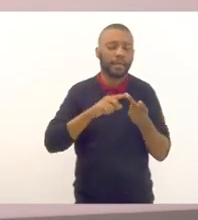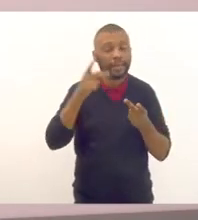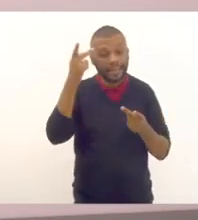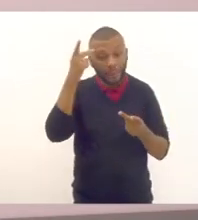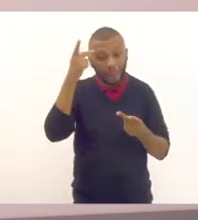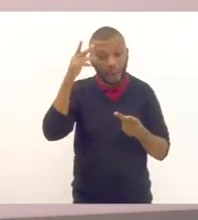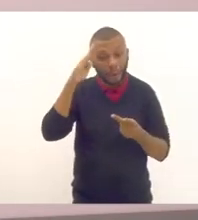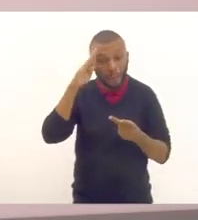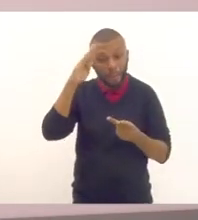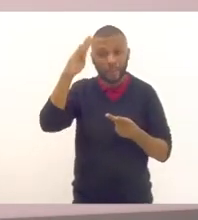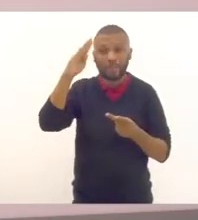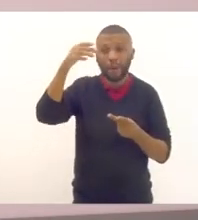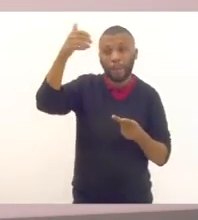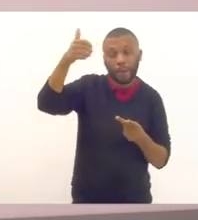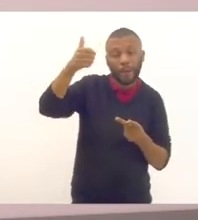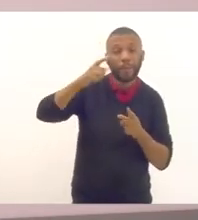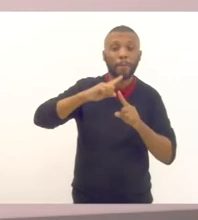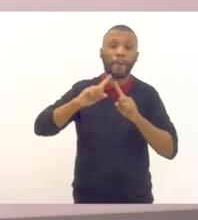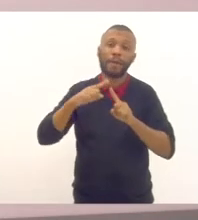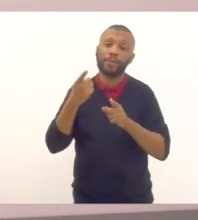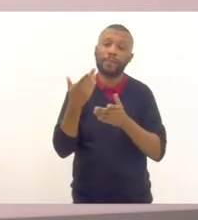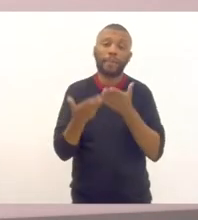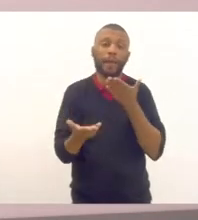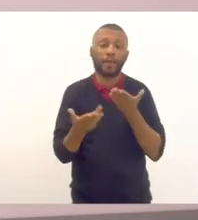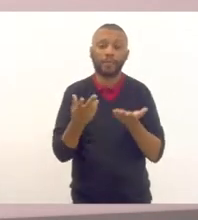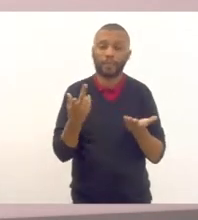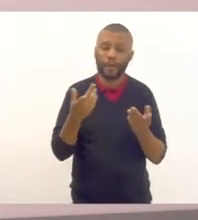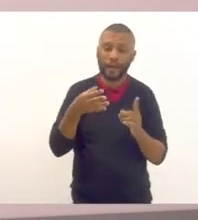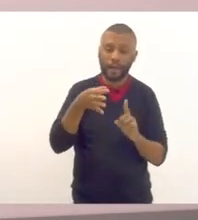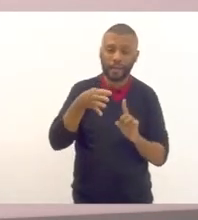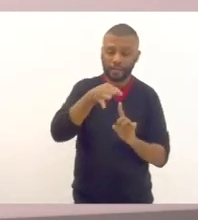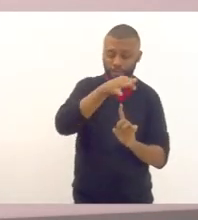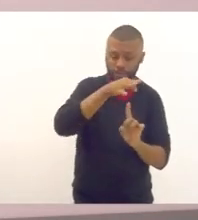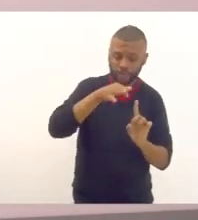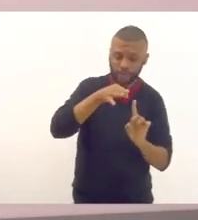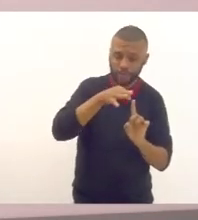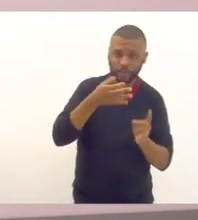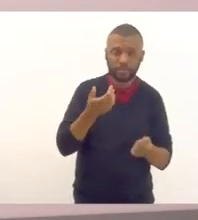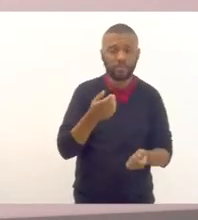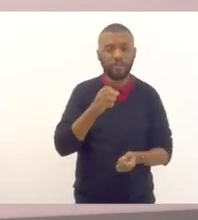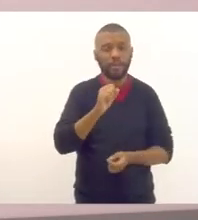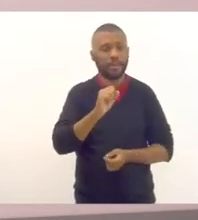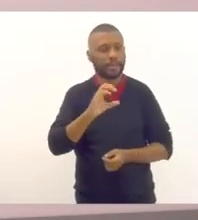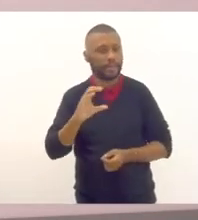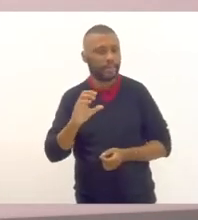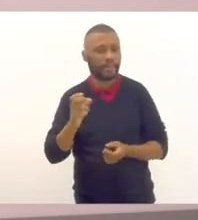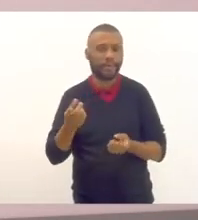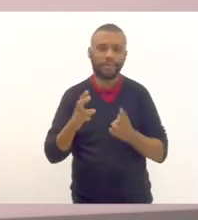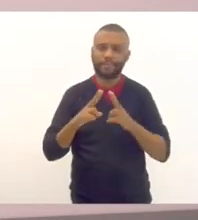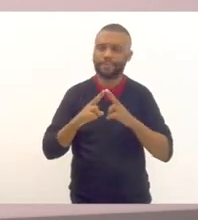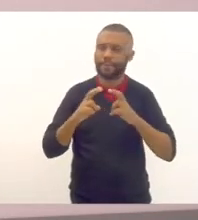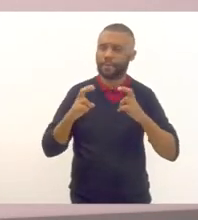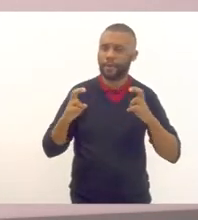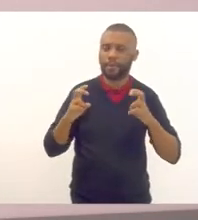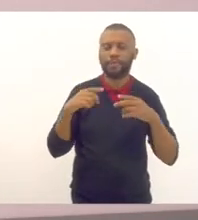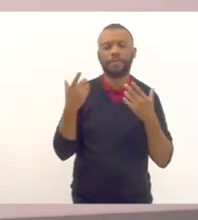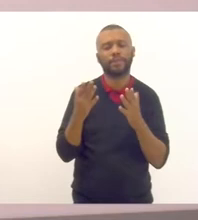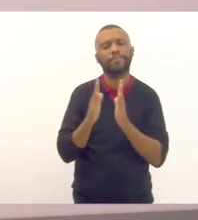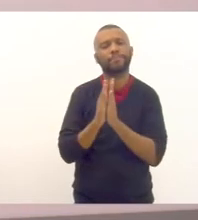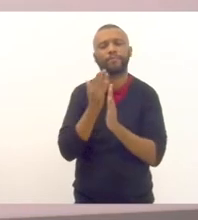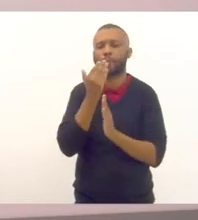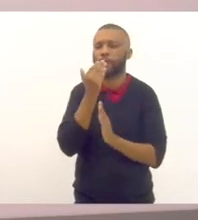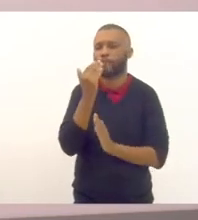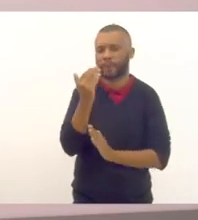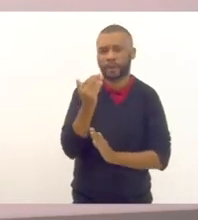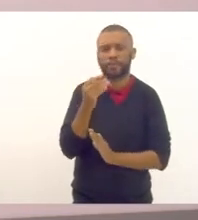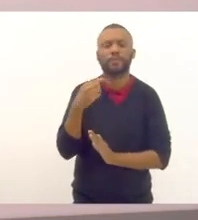na frente, mas a gente perde para Espírito Santo, a gente perde para Santa Catarina. Então, é um pedido